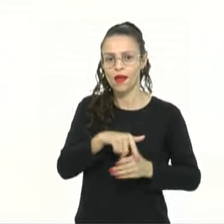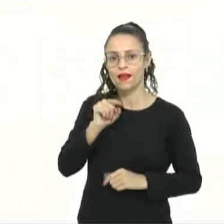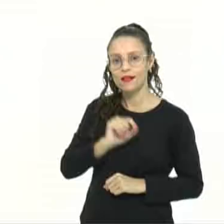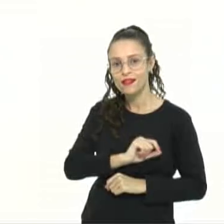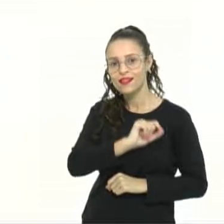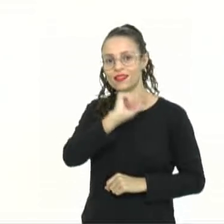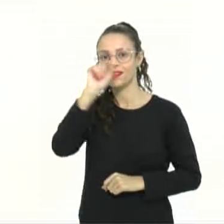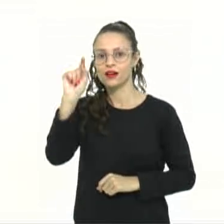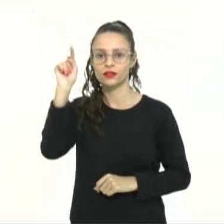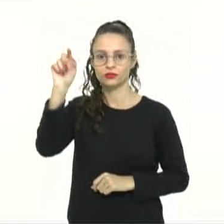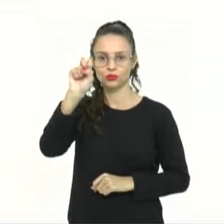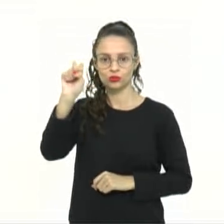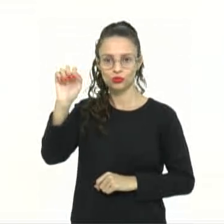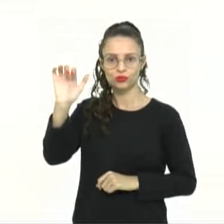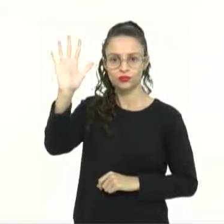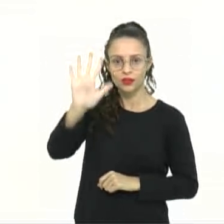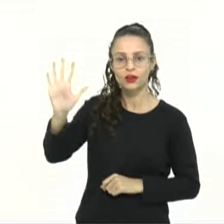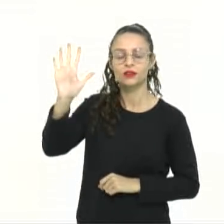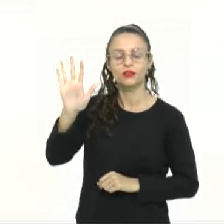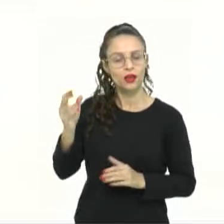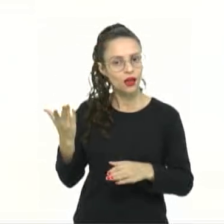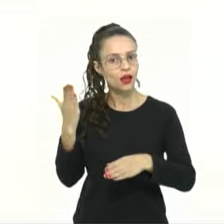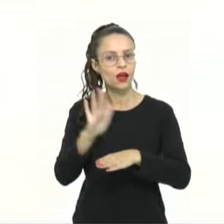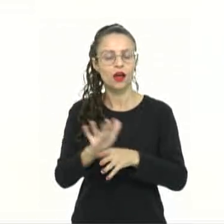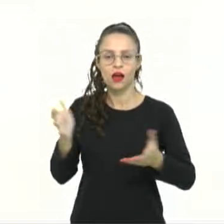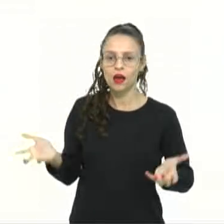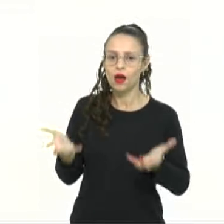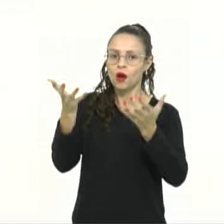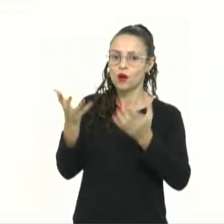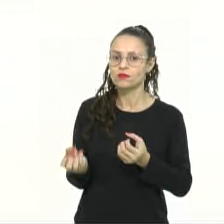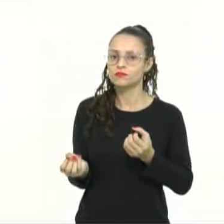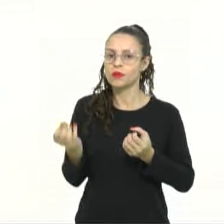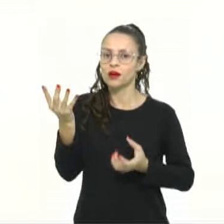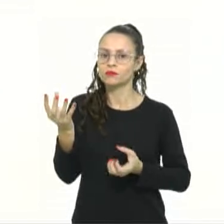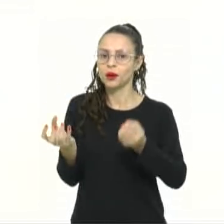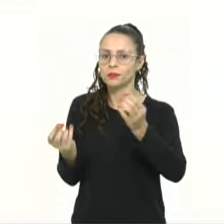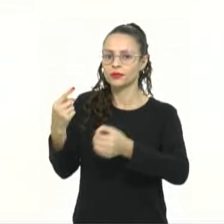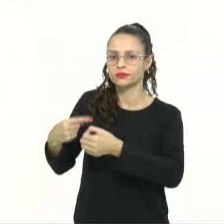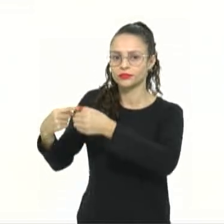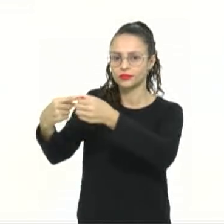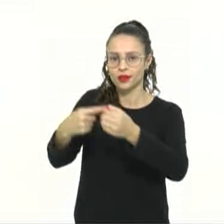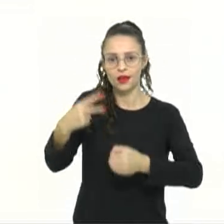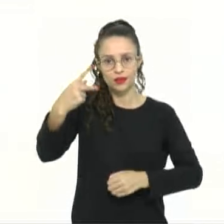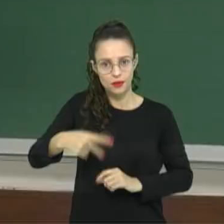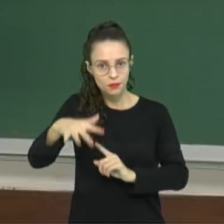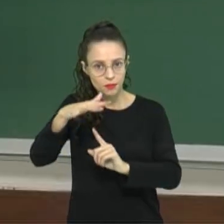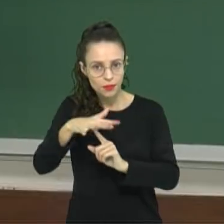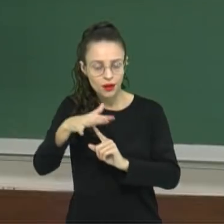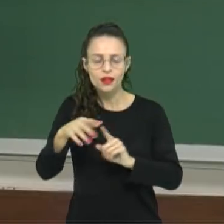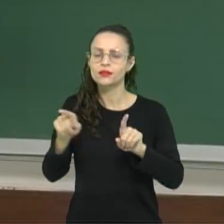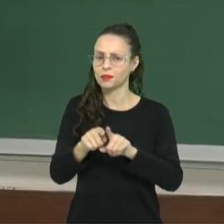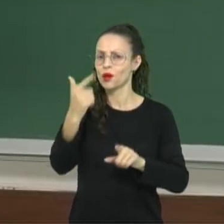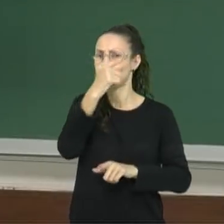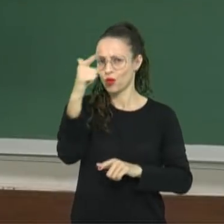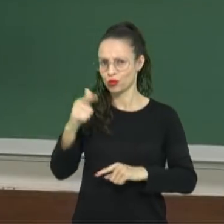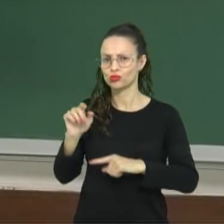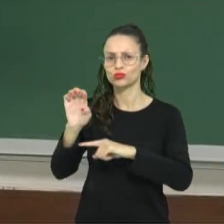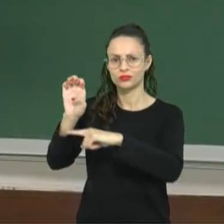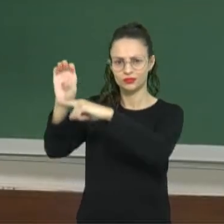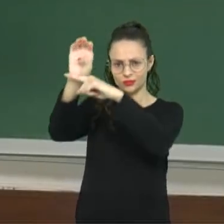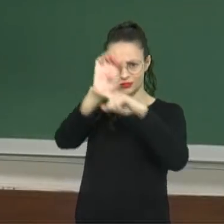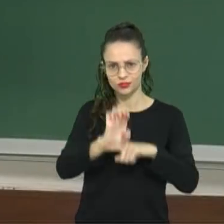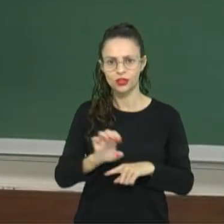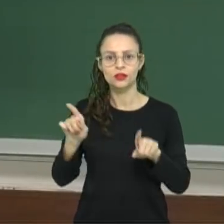e contribuiu para o surgimento dos núcleos urbanos do nosso estado. Não só no nosso estado, mas em outras partes. Mas a